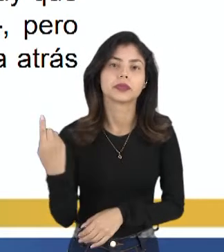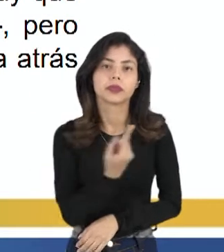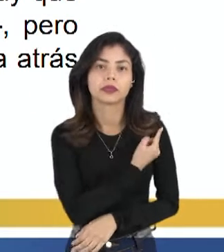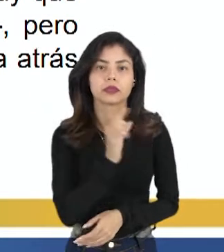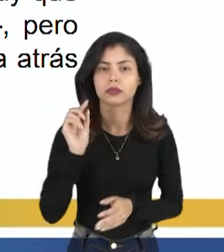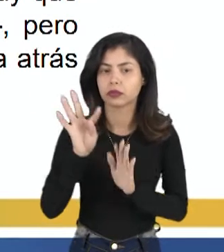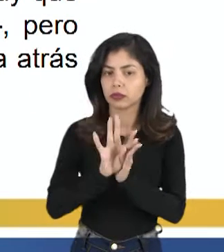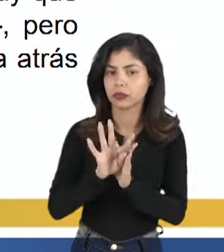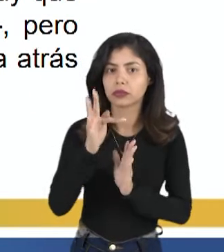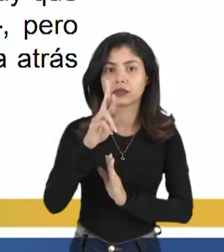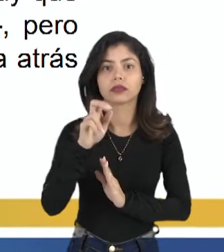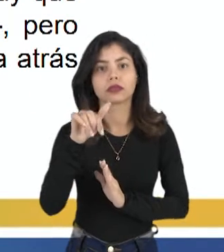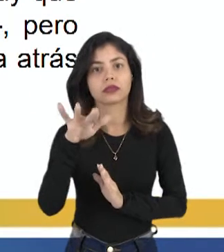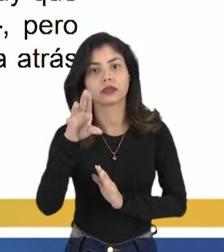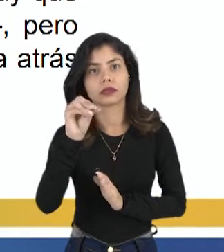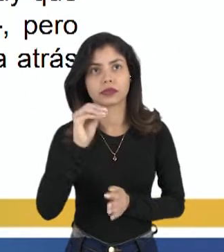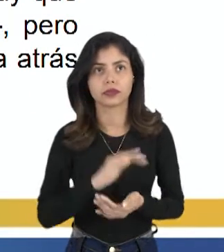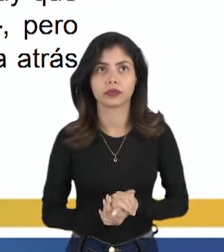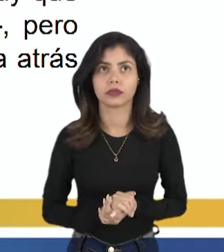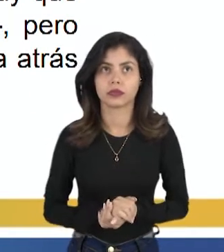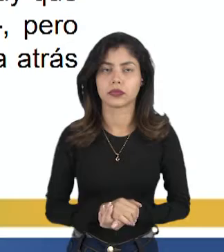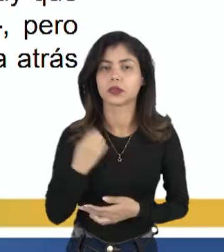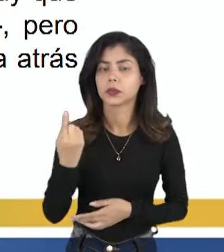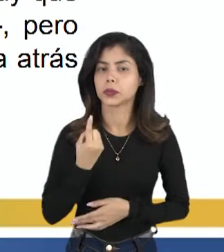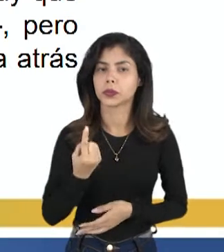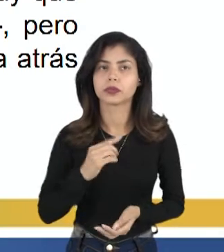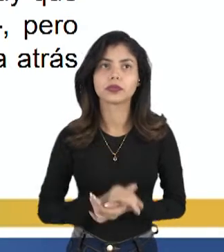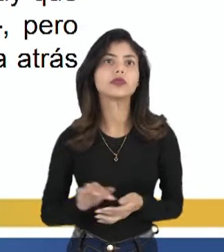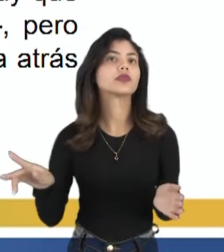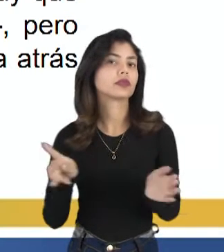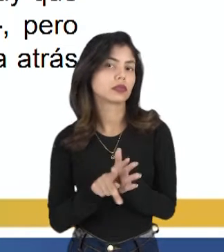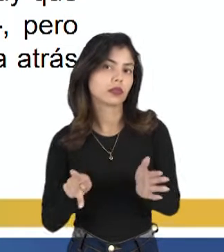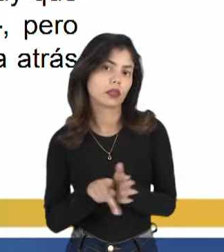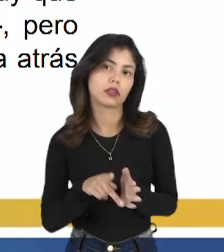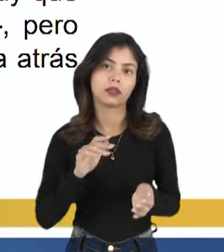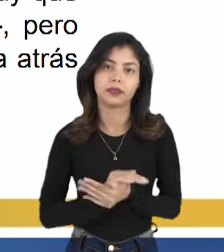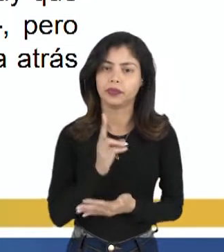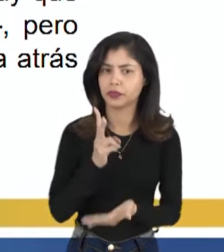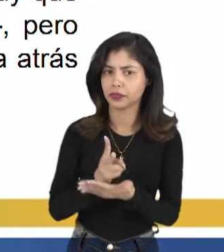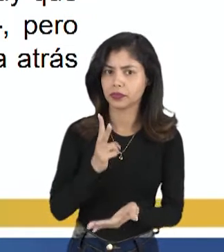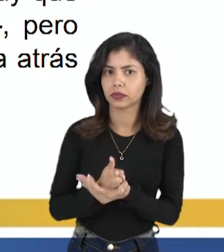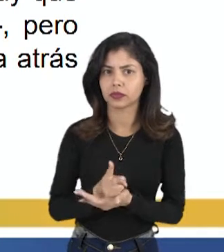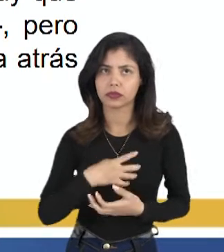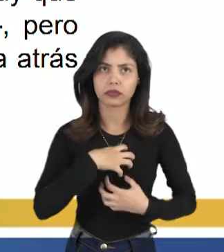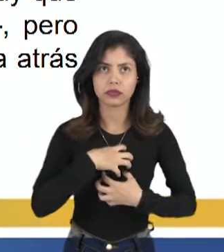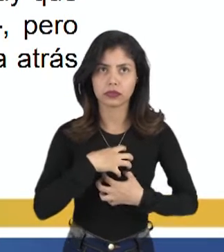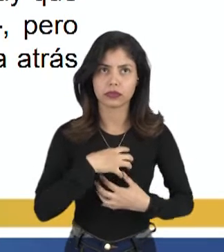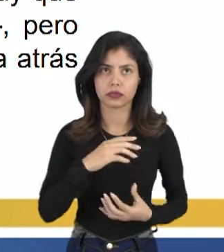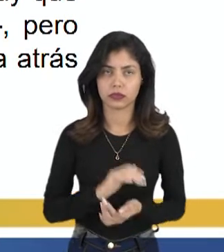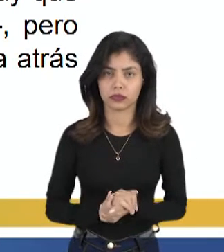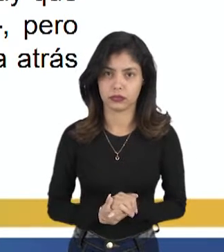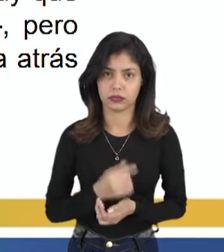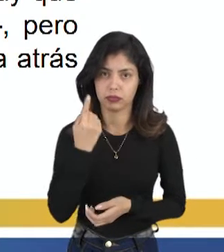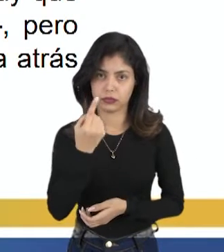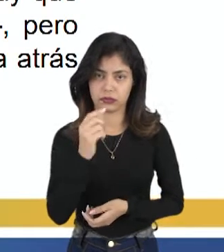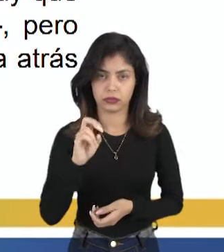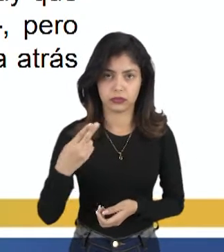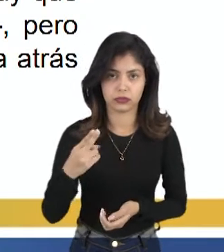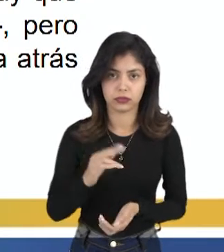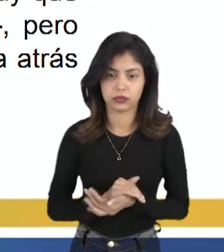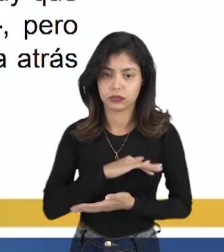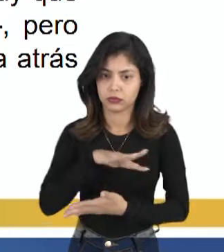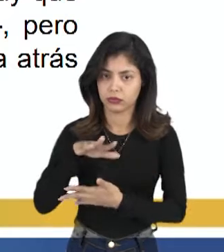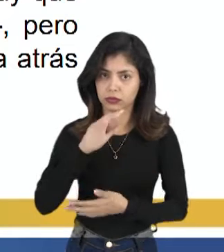os seguintes fragmentos. Una nación es un formidable sentimiento de un nosotros.